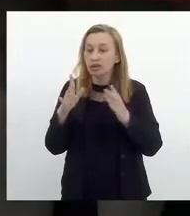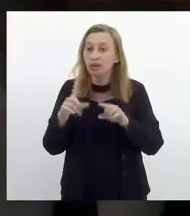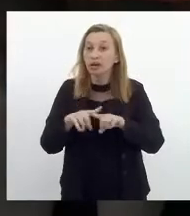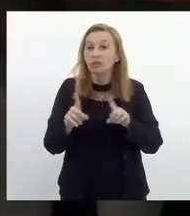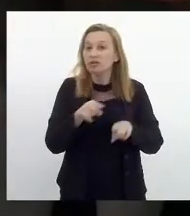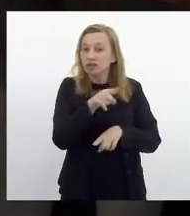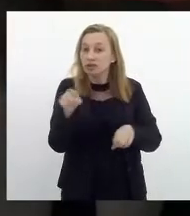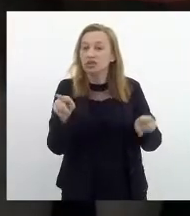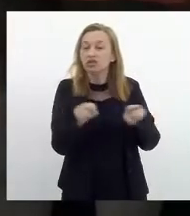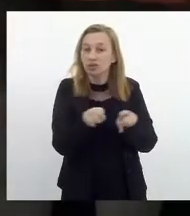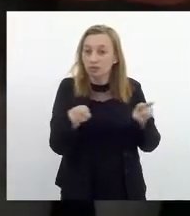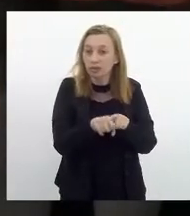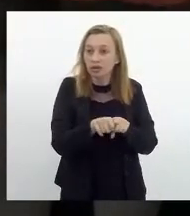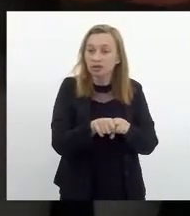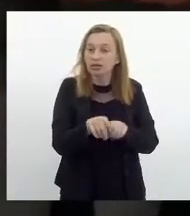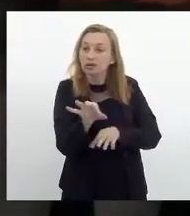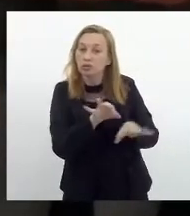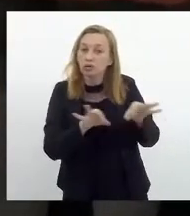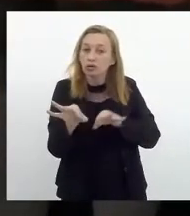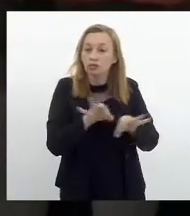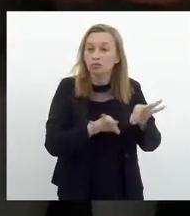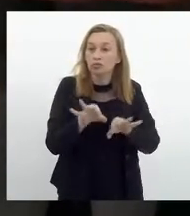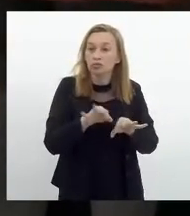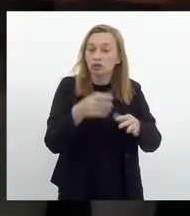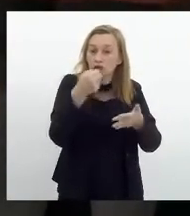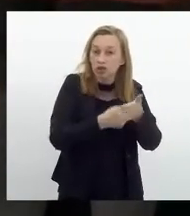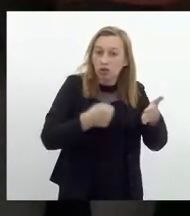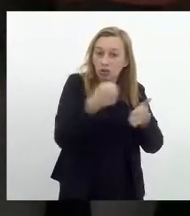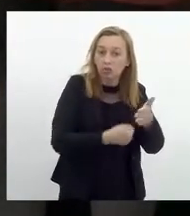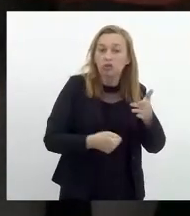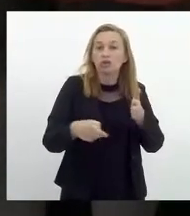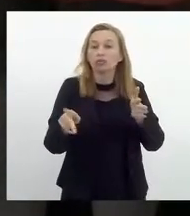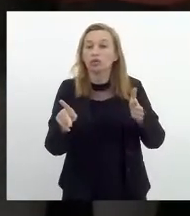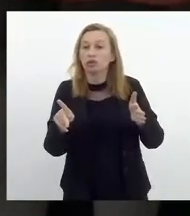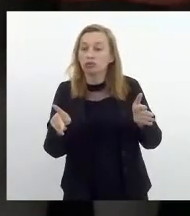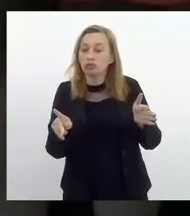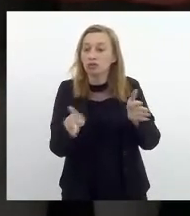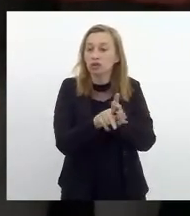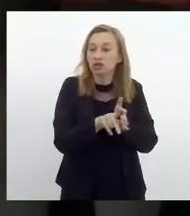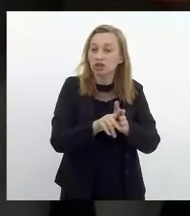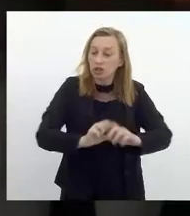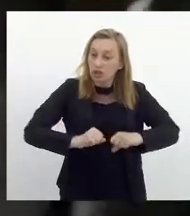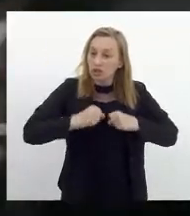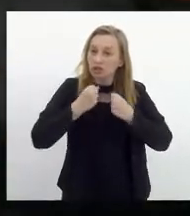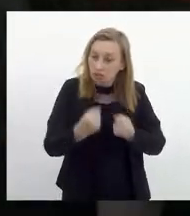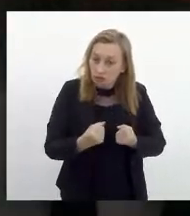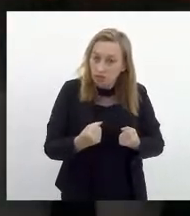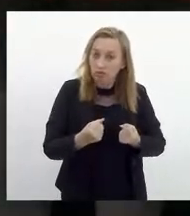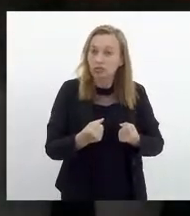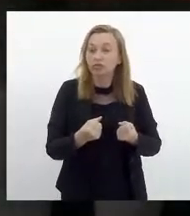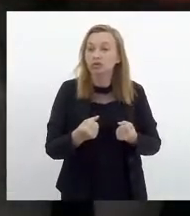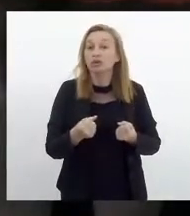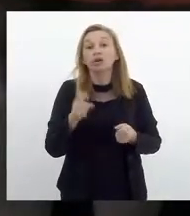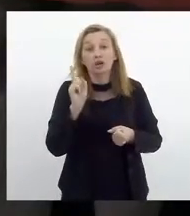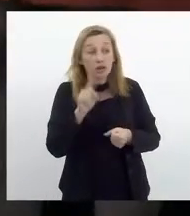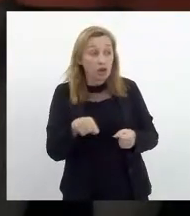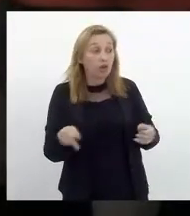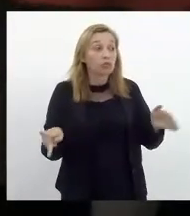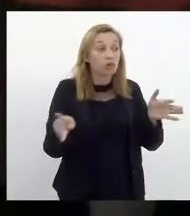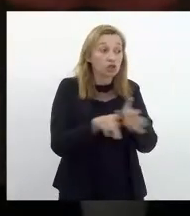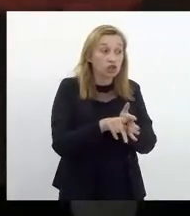vocês também têm um mérito da organização, da luta pelo projeto, da perseverança, da tenacidade. E esse é um